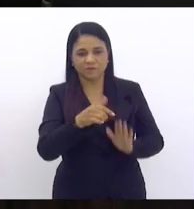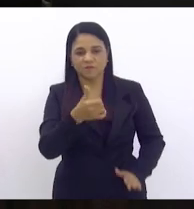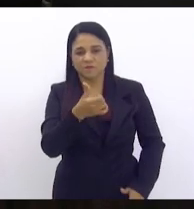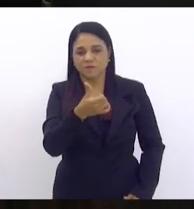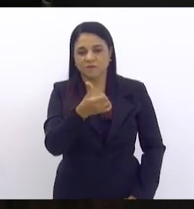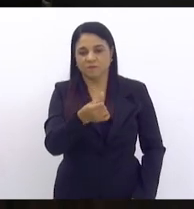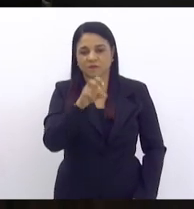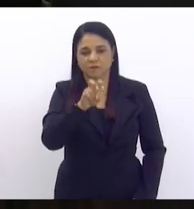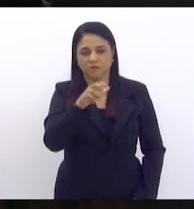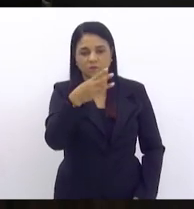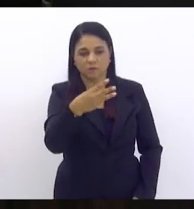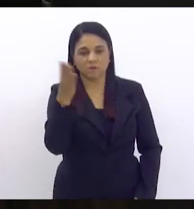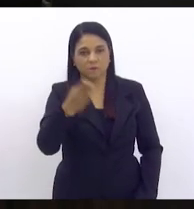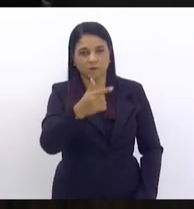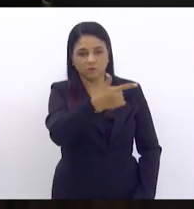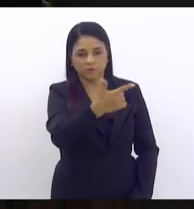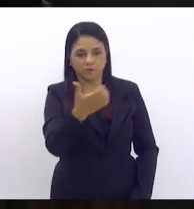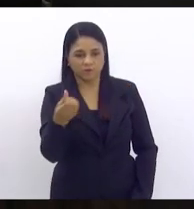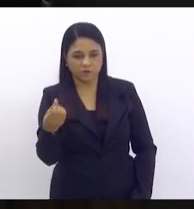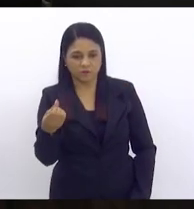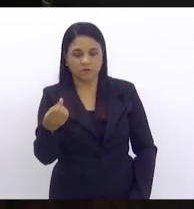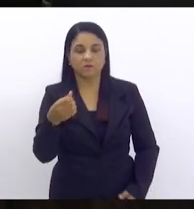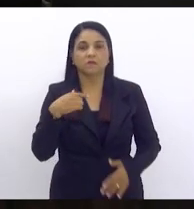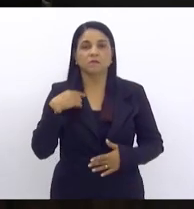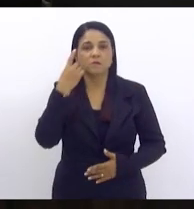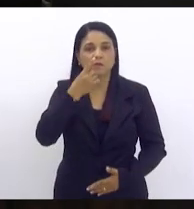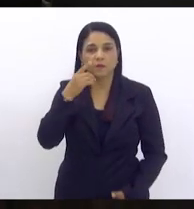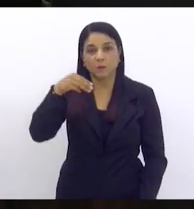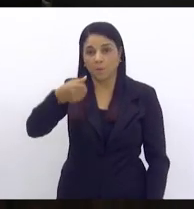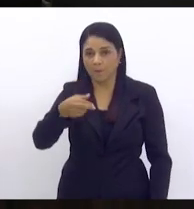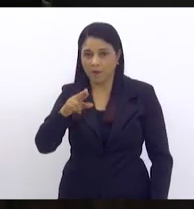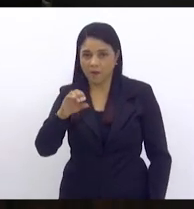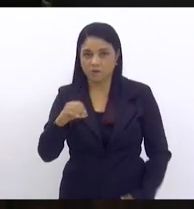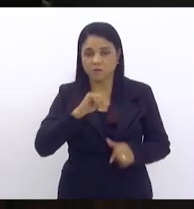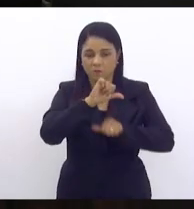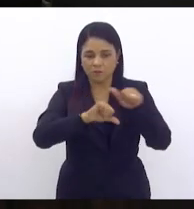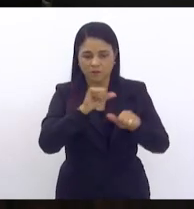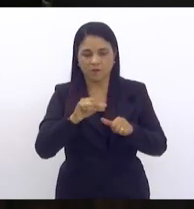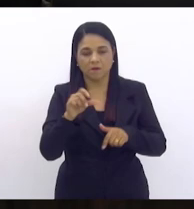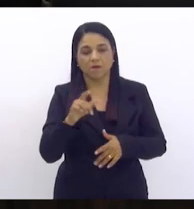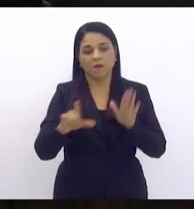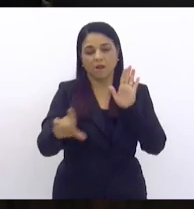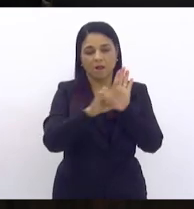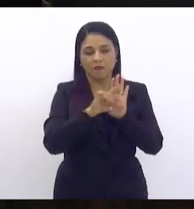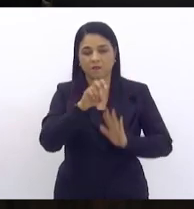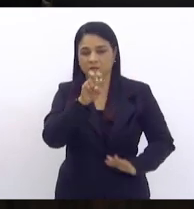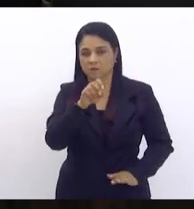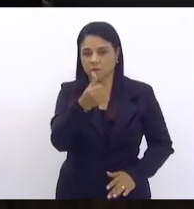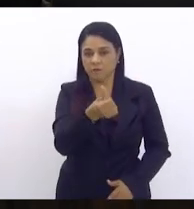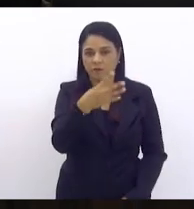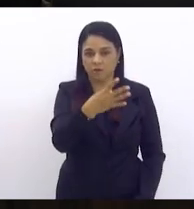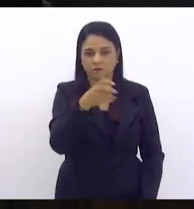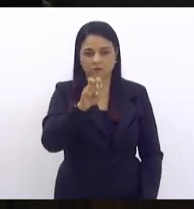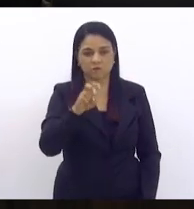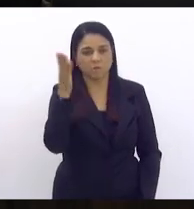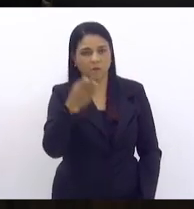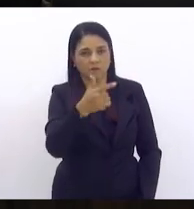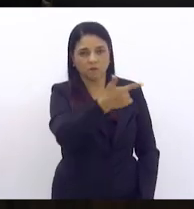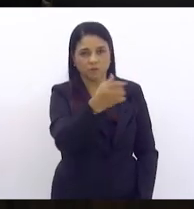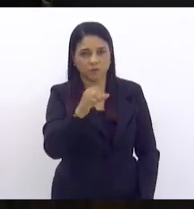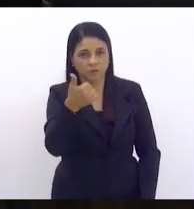23, de autoria do deputado Márcio Canella, que altera a lei número 5.645 de janeiro de